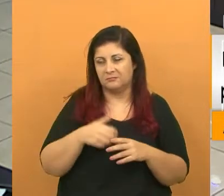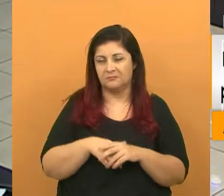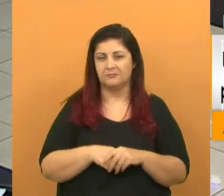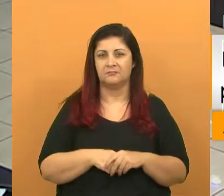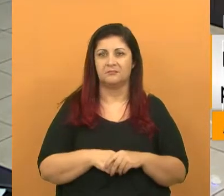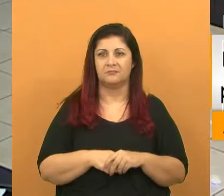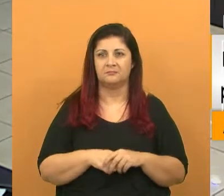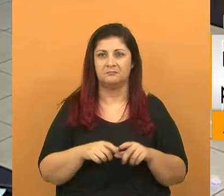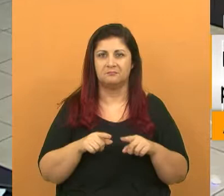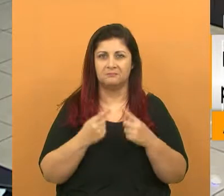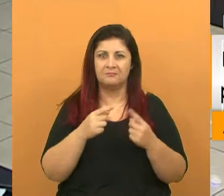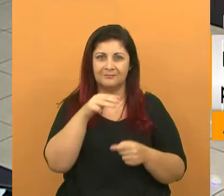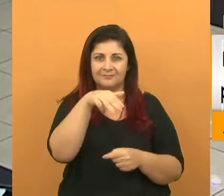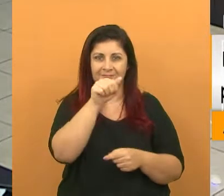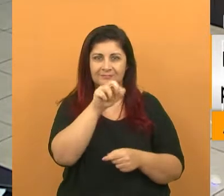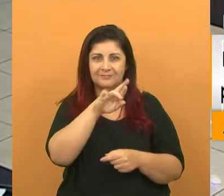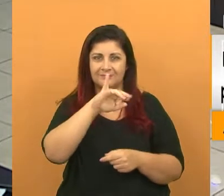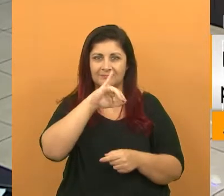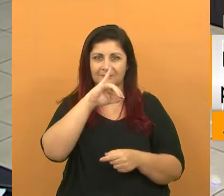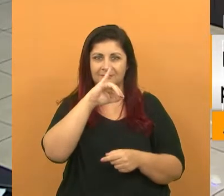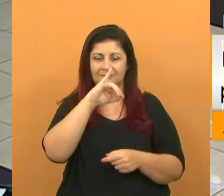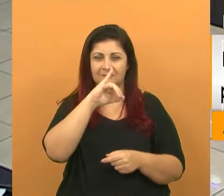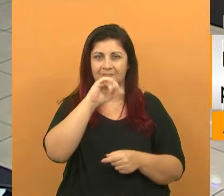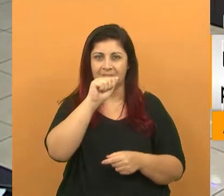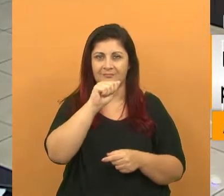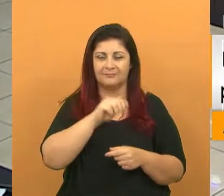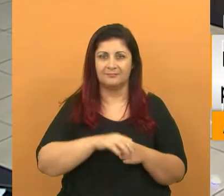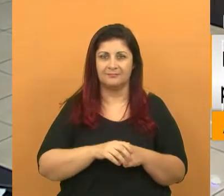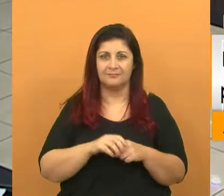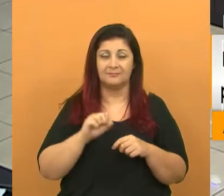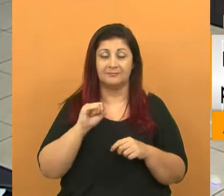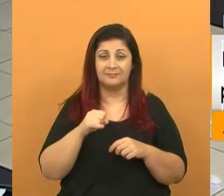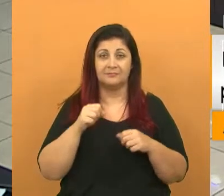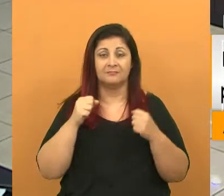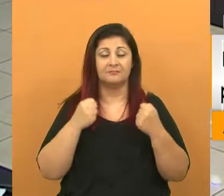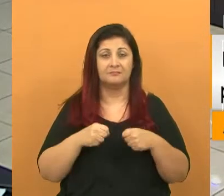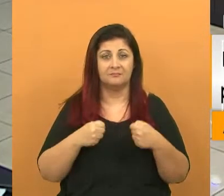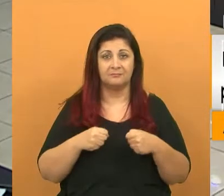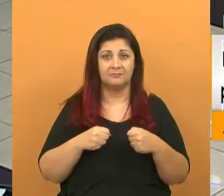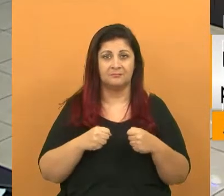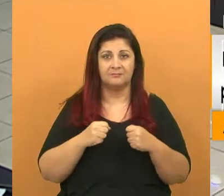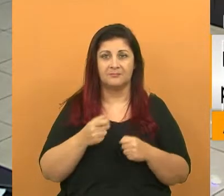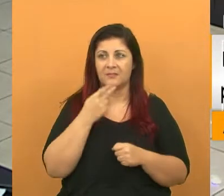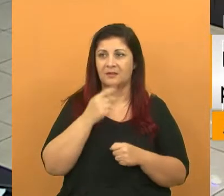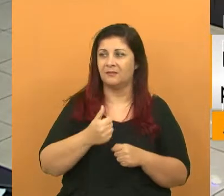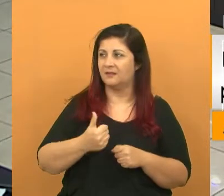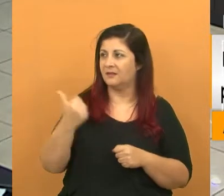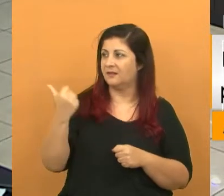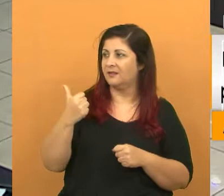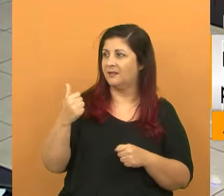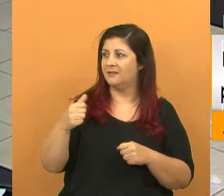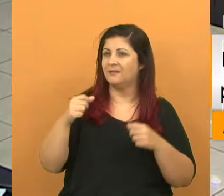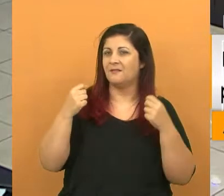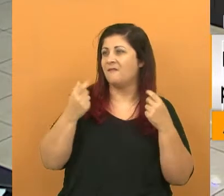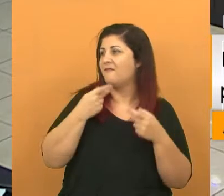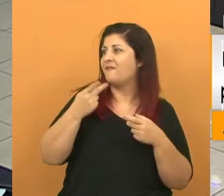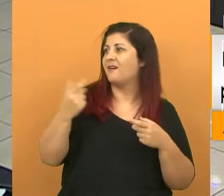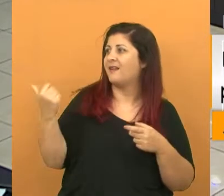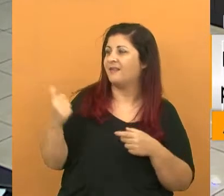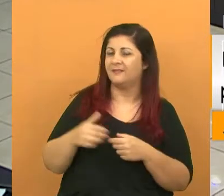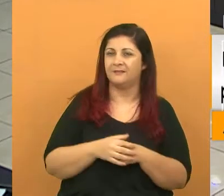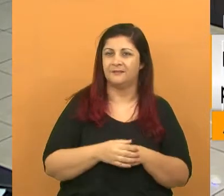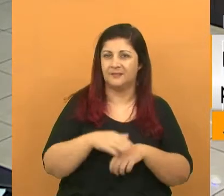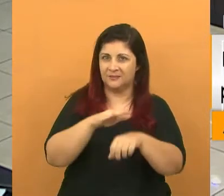E doutora Márcia, é pena que não dava tempo de fazer uma emenda, mas se pudesse eu ia dizer que o Valmir poderia ser o garoto propaganda desse projeto